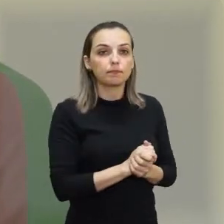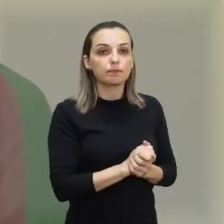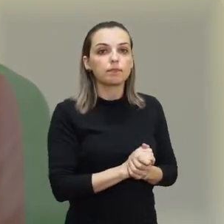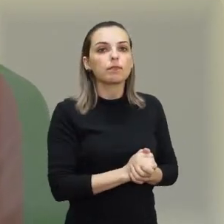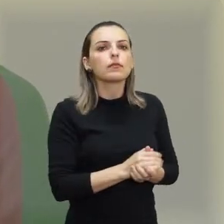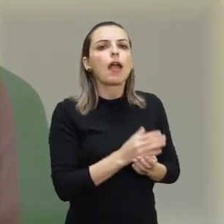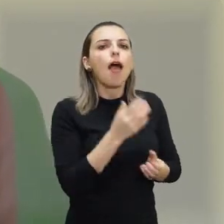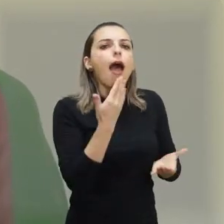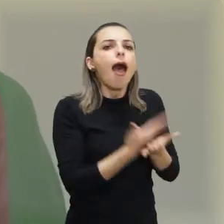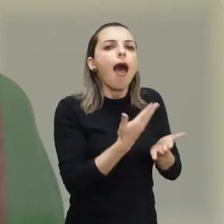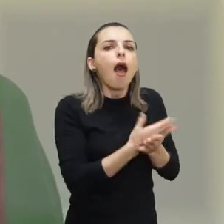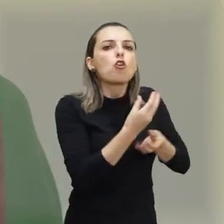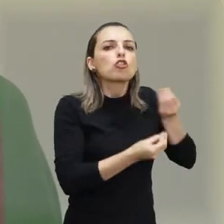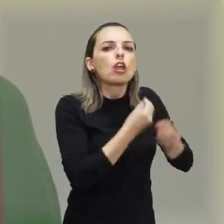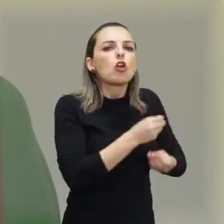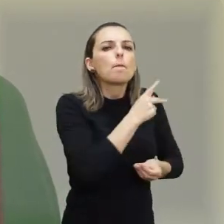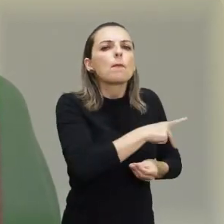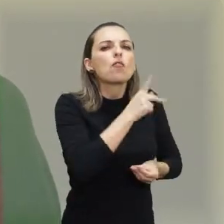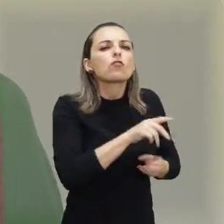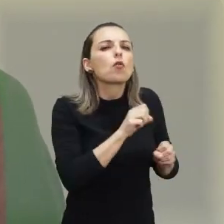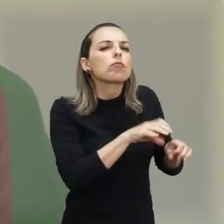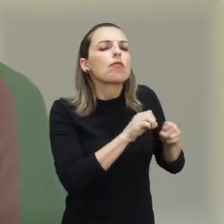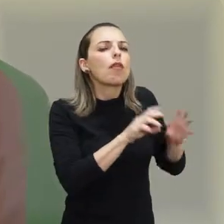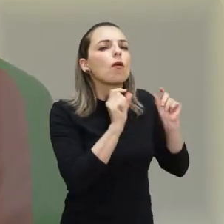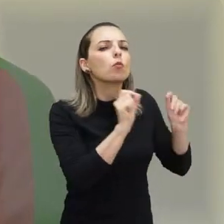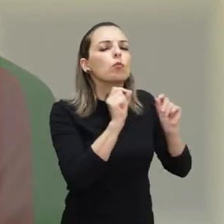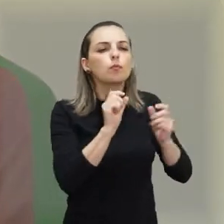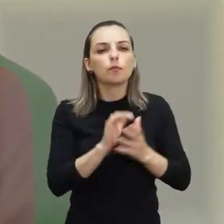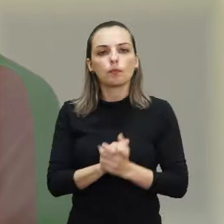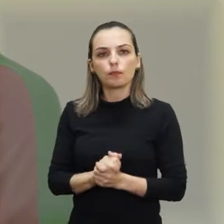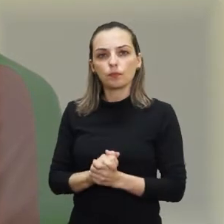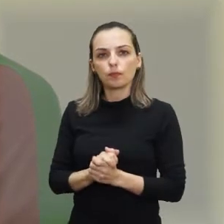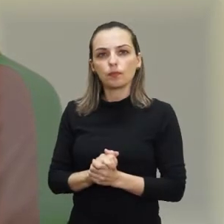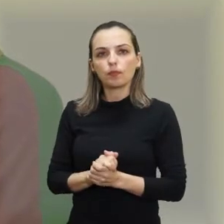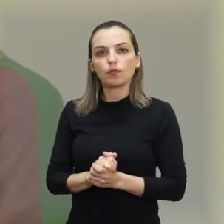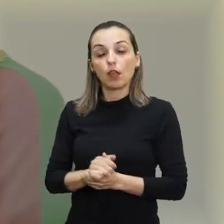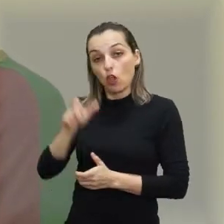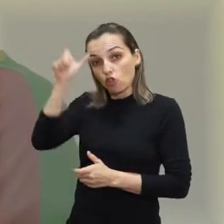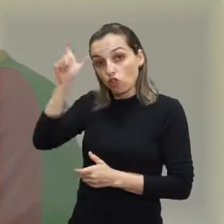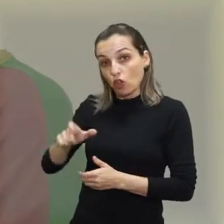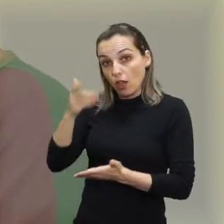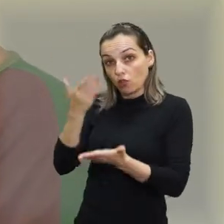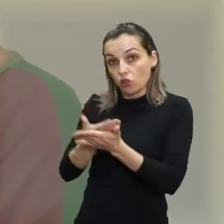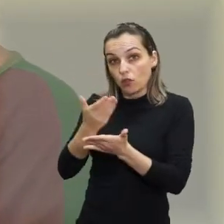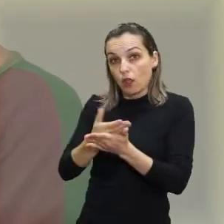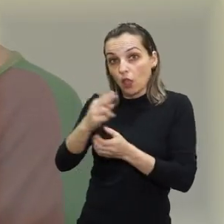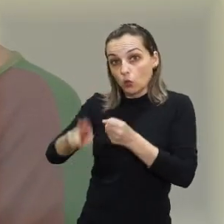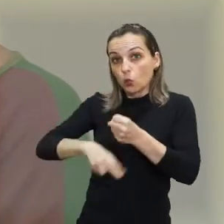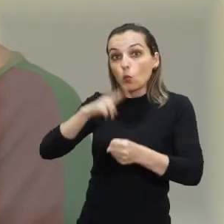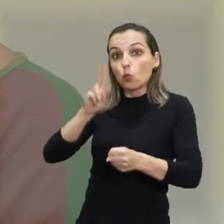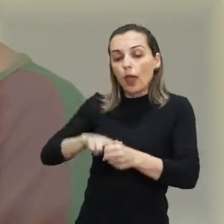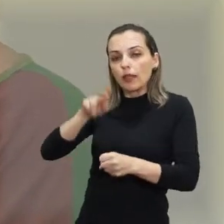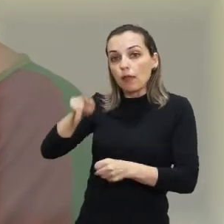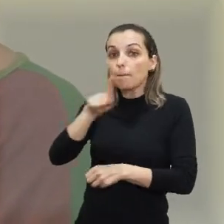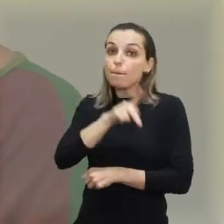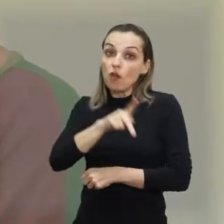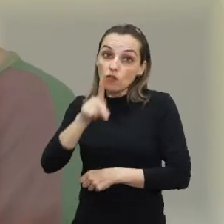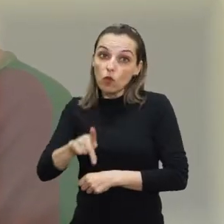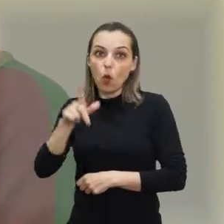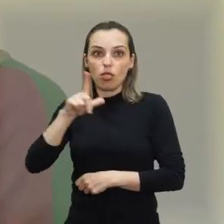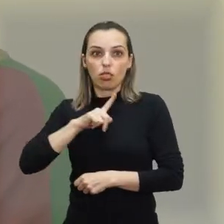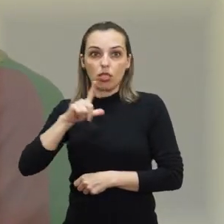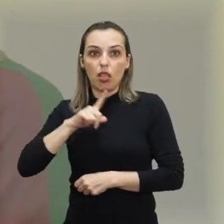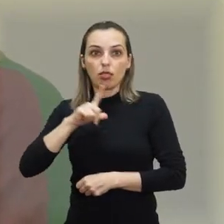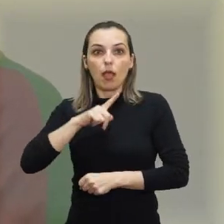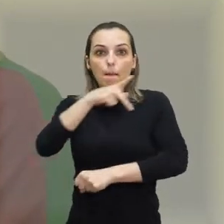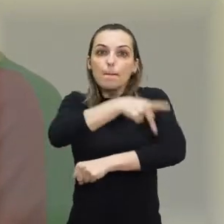e como são as aulas Quem são os professores os professores que estão lecionando no Cuca são os estudantes da